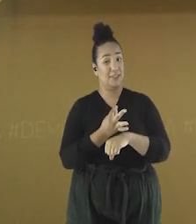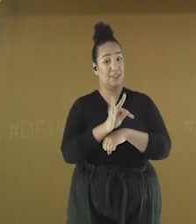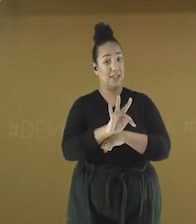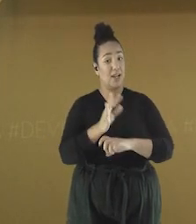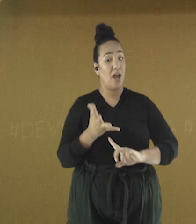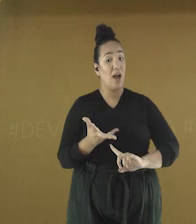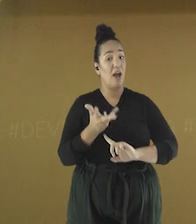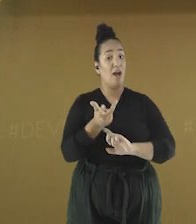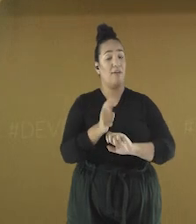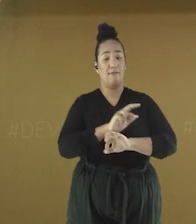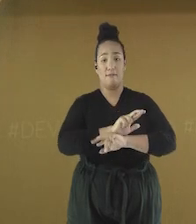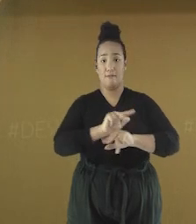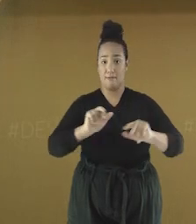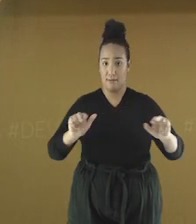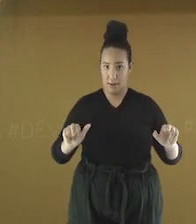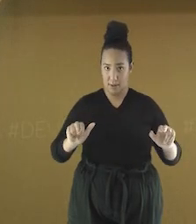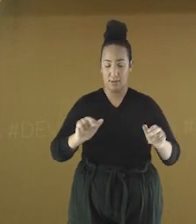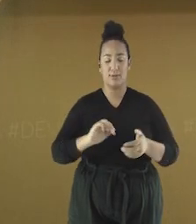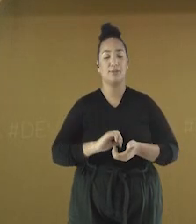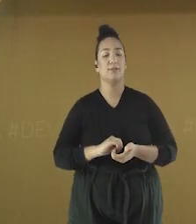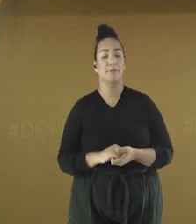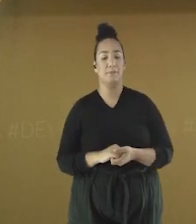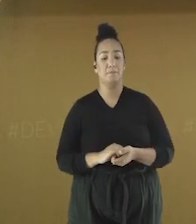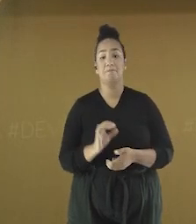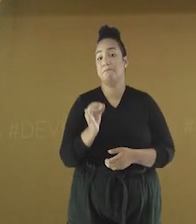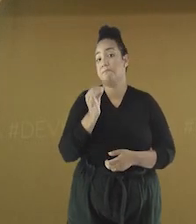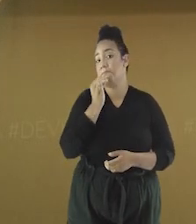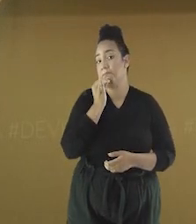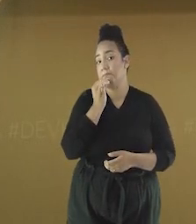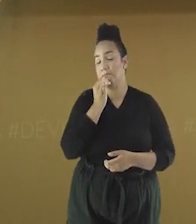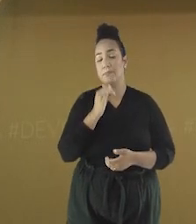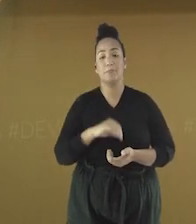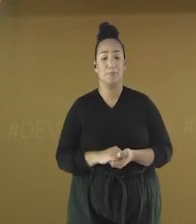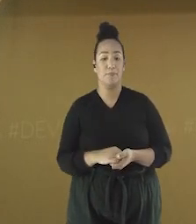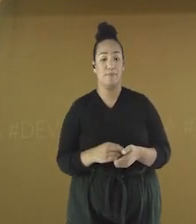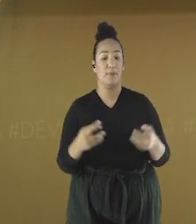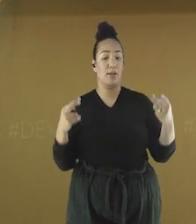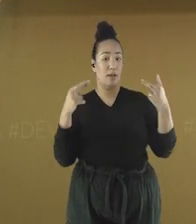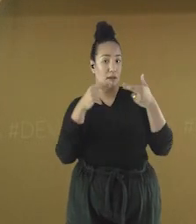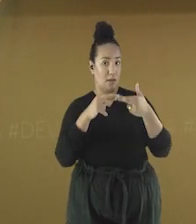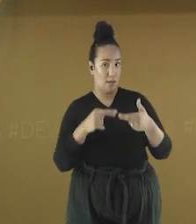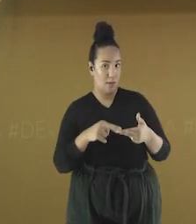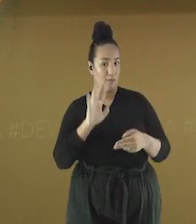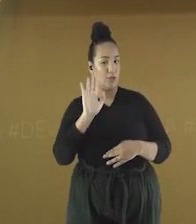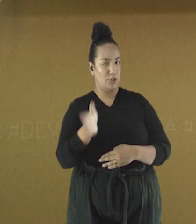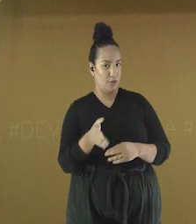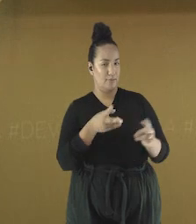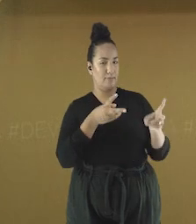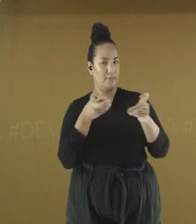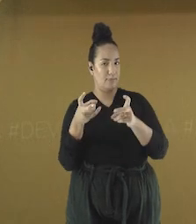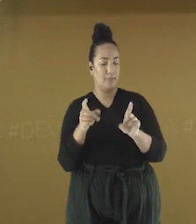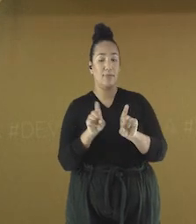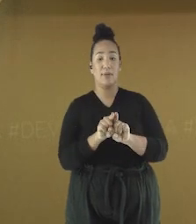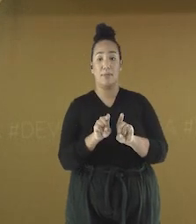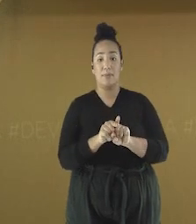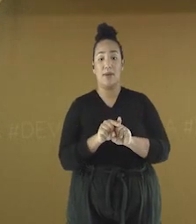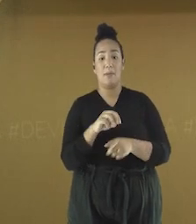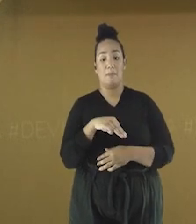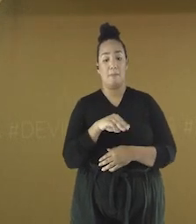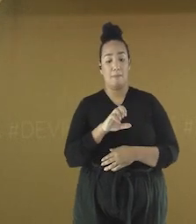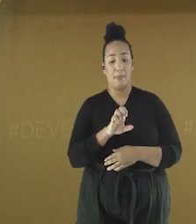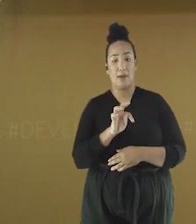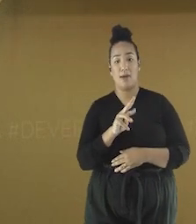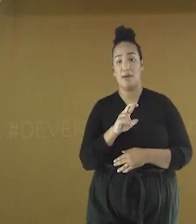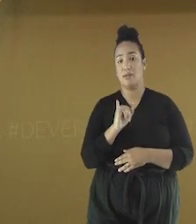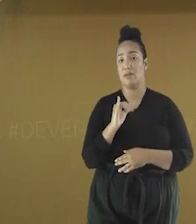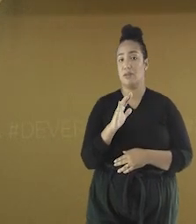diferentes técnicas artísticas utilizadas pelos poetas, como as rimas, como a gente já acabou de conferir, as